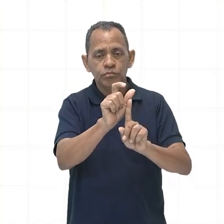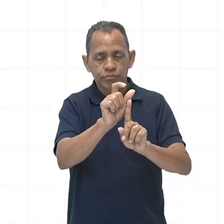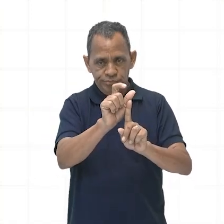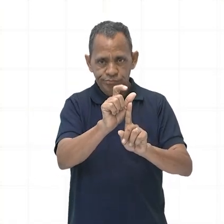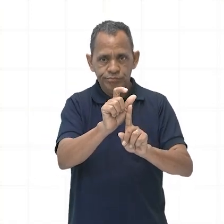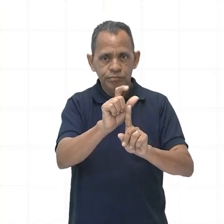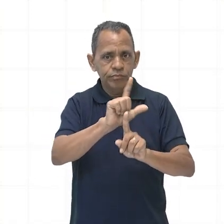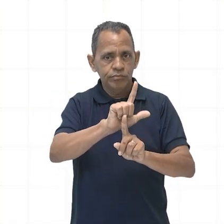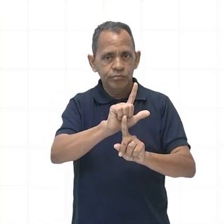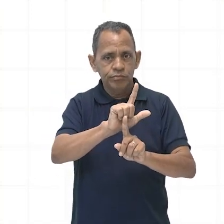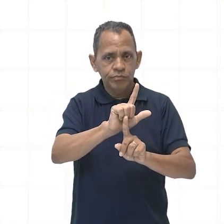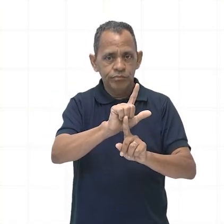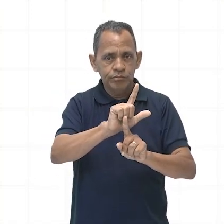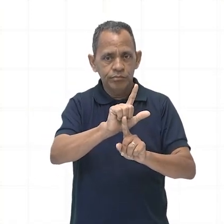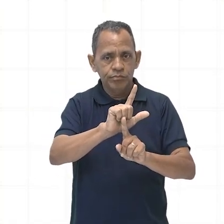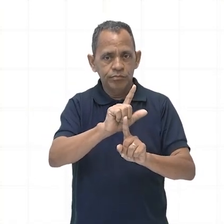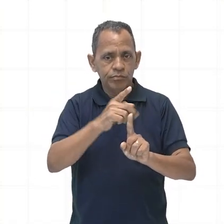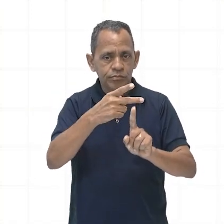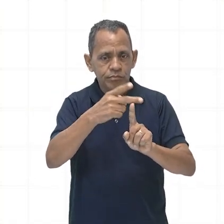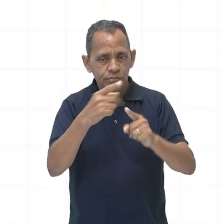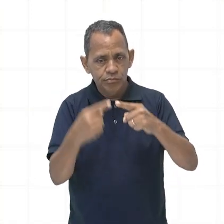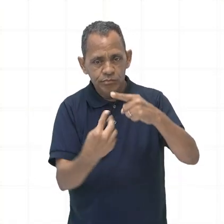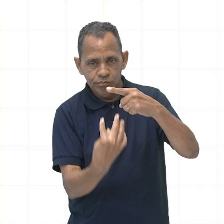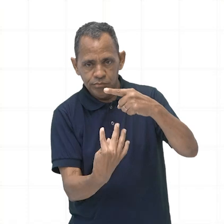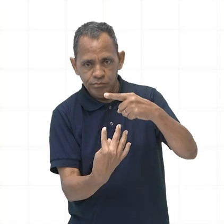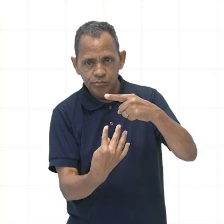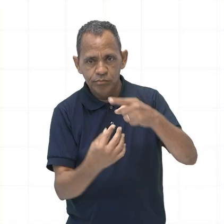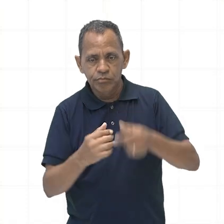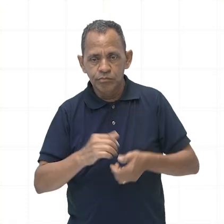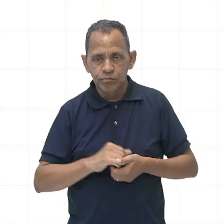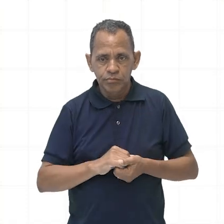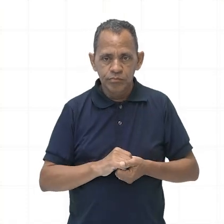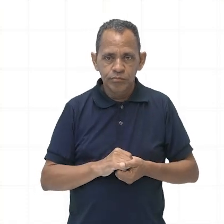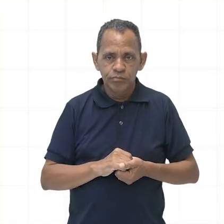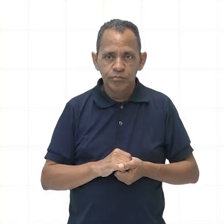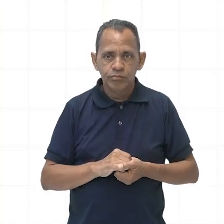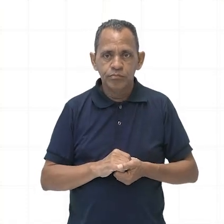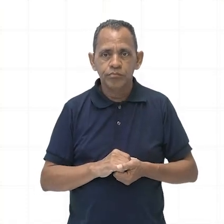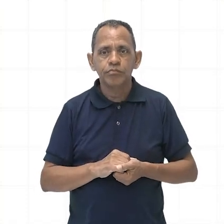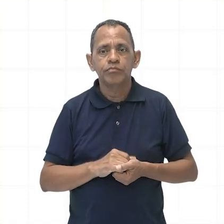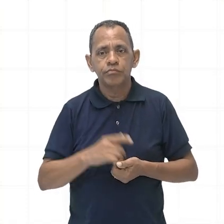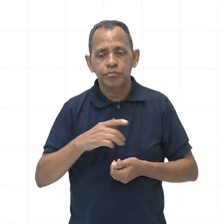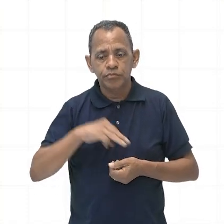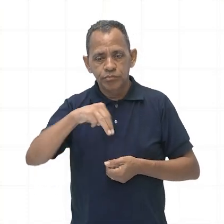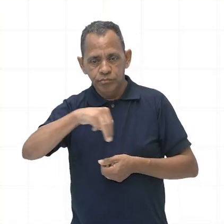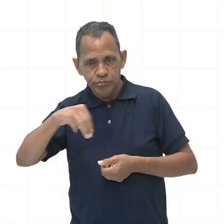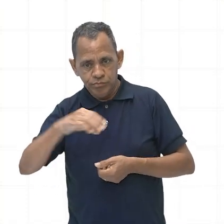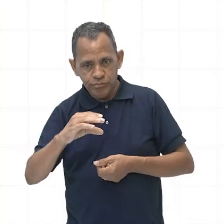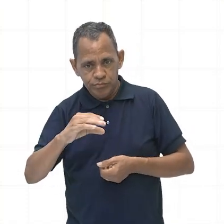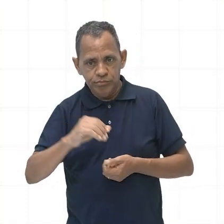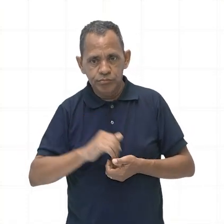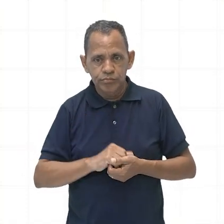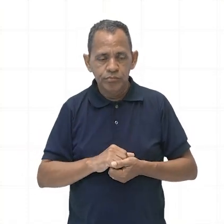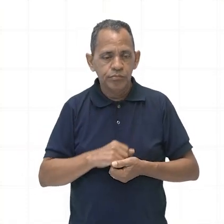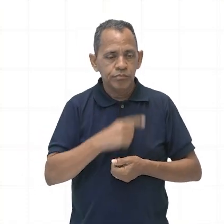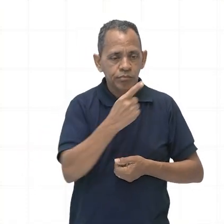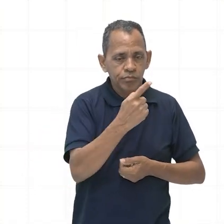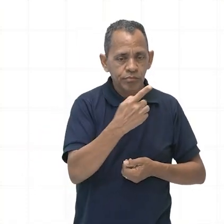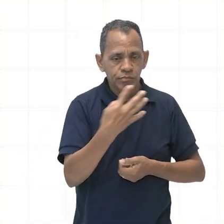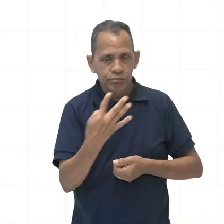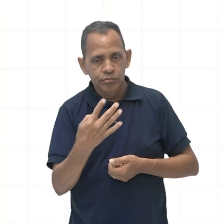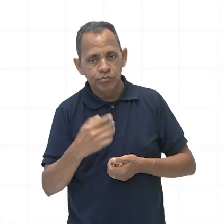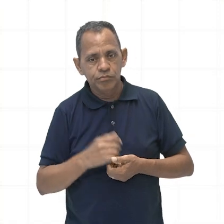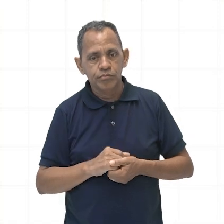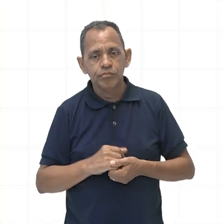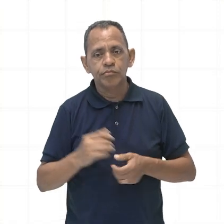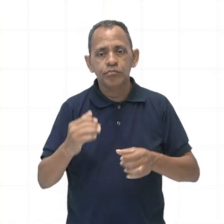ao quadrado é L ao quadrado sobre 4. E agora eu tirei o MMC aqui, né? Entre 1 e 4. E